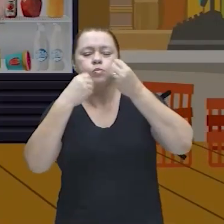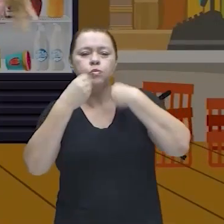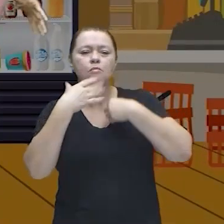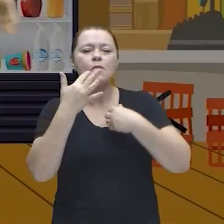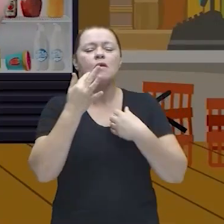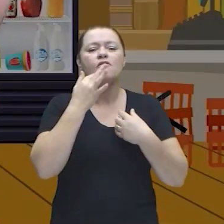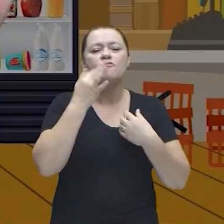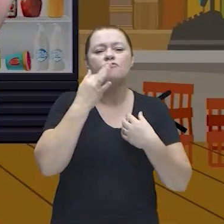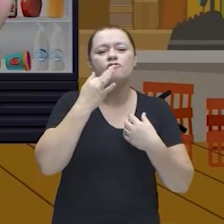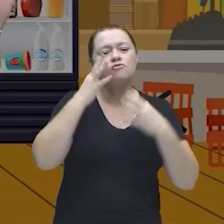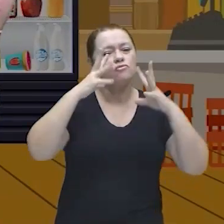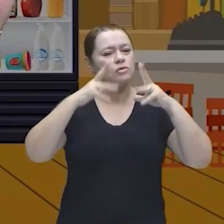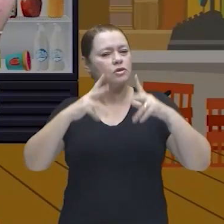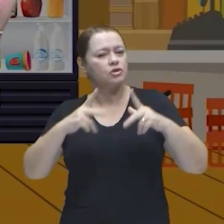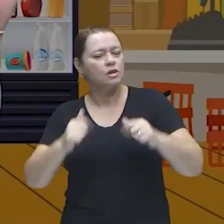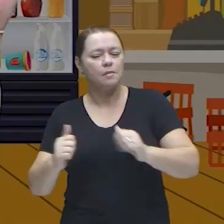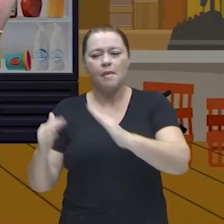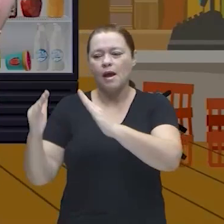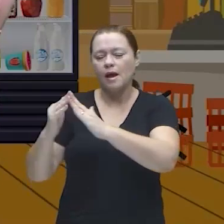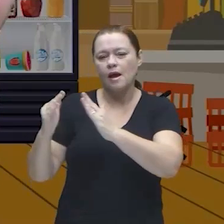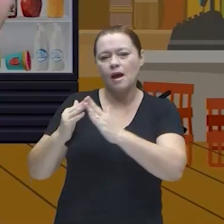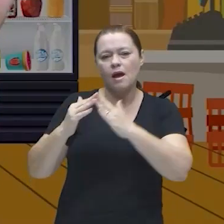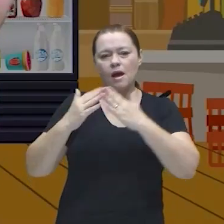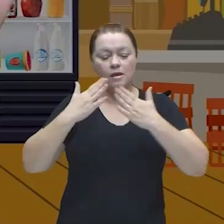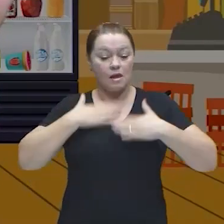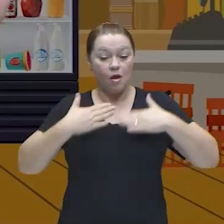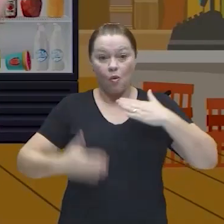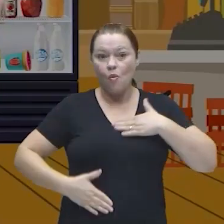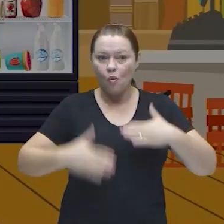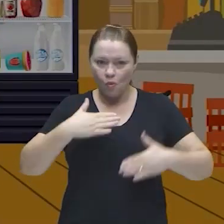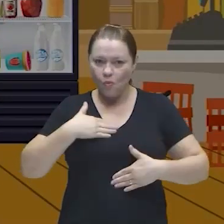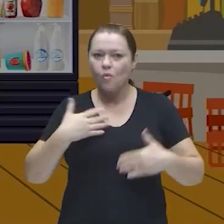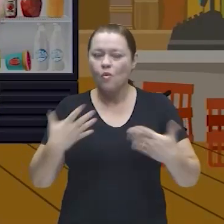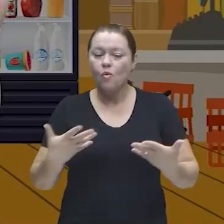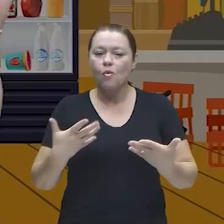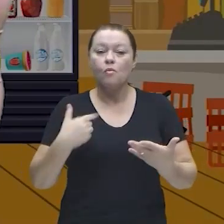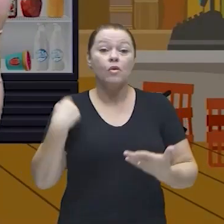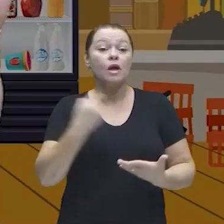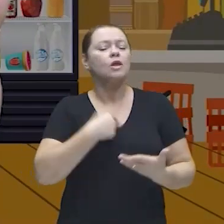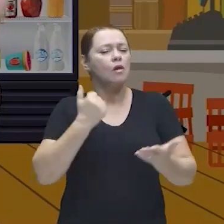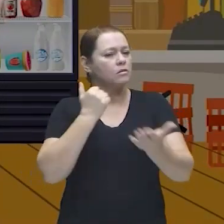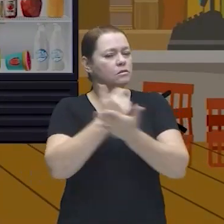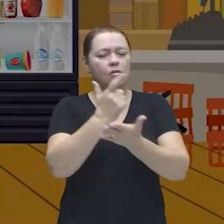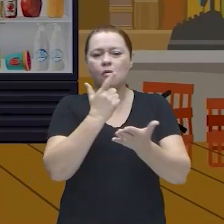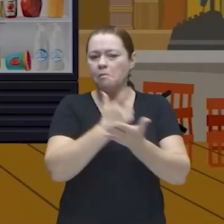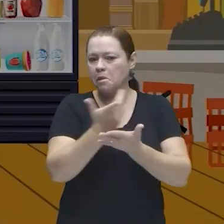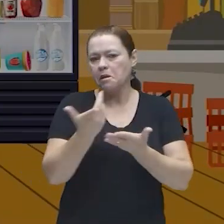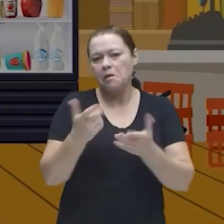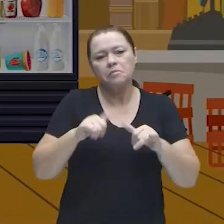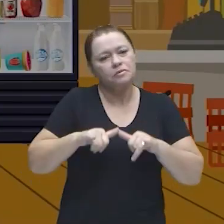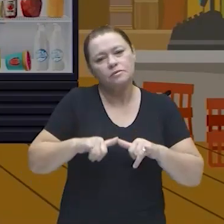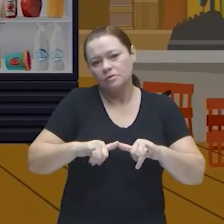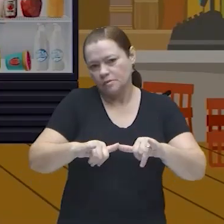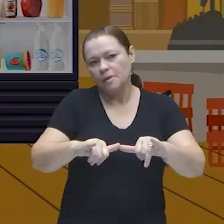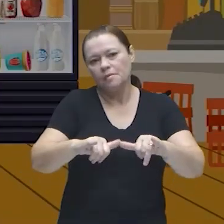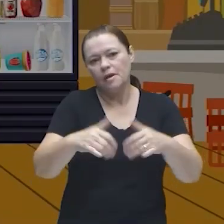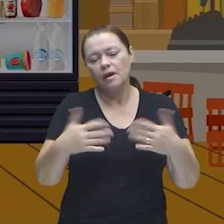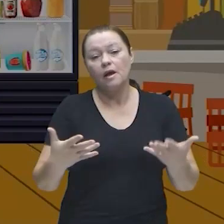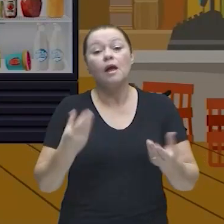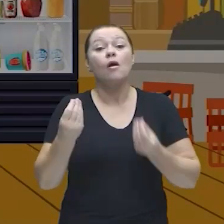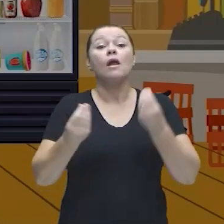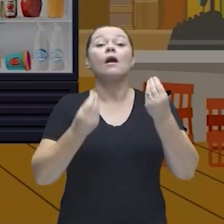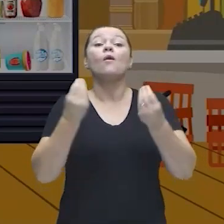de limpezas, produtos de higiene, né? Que nós compramos aí diariamente a mamãe. E como se